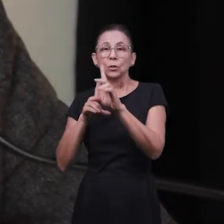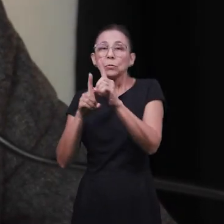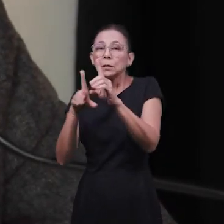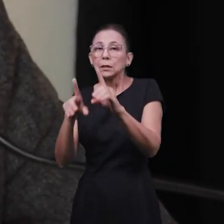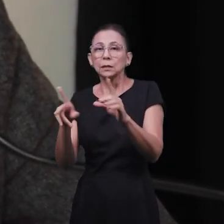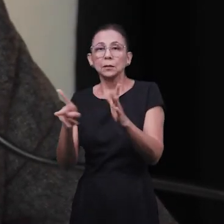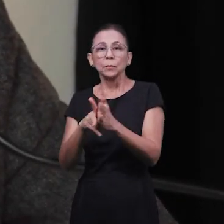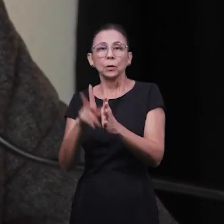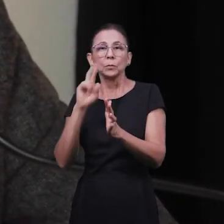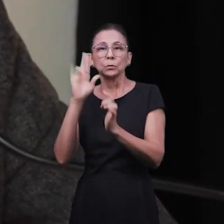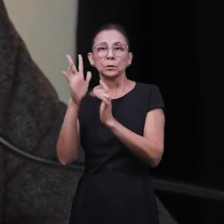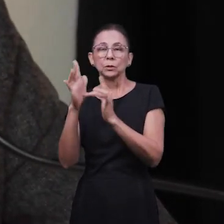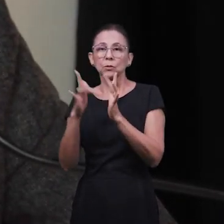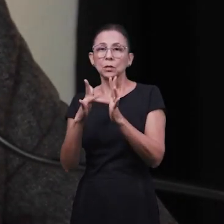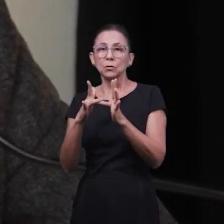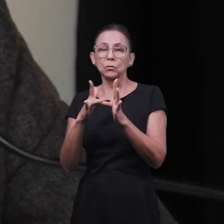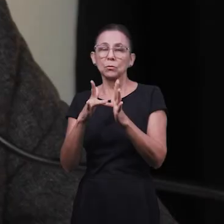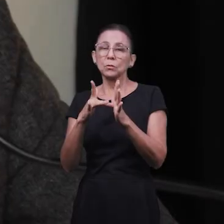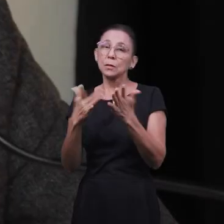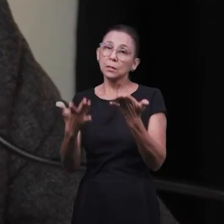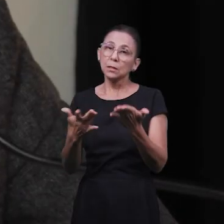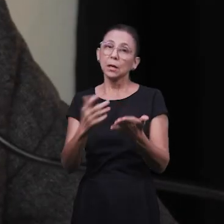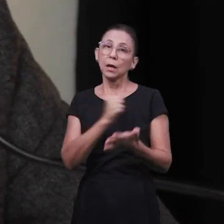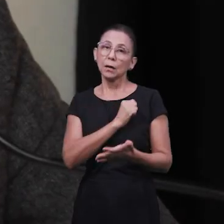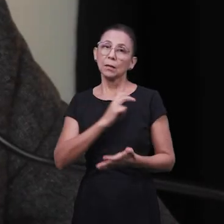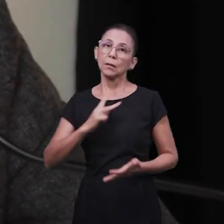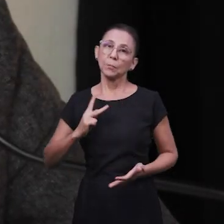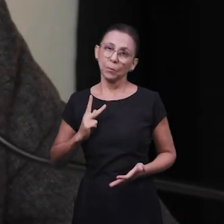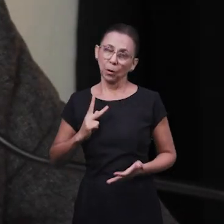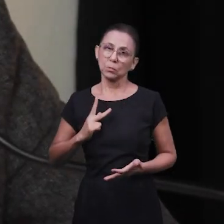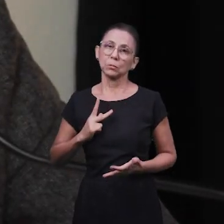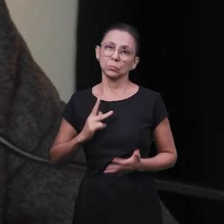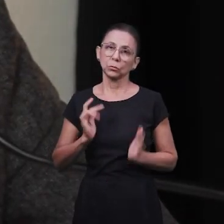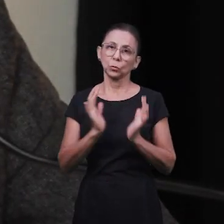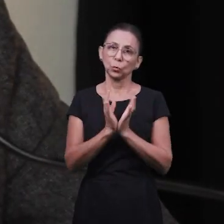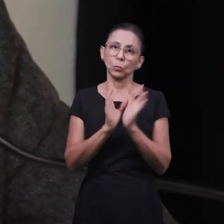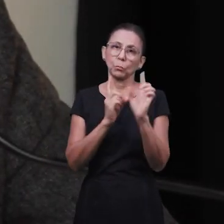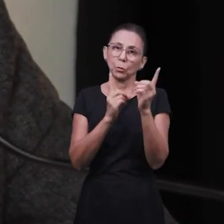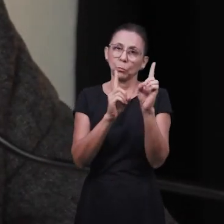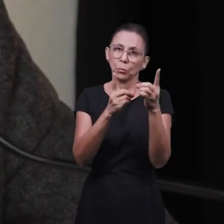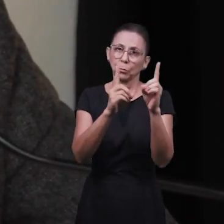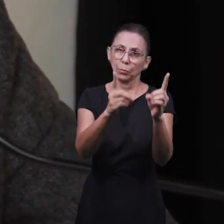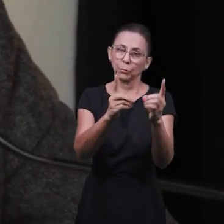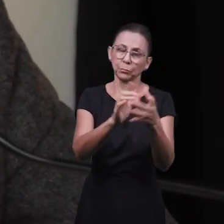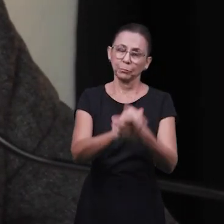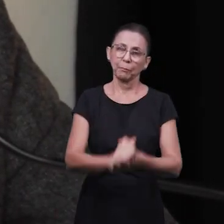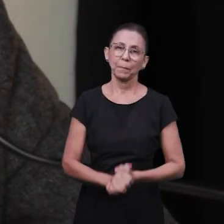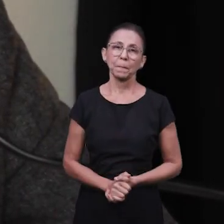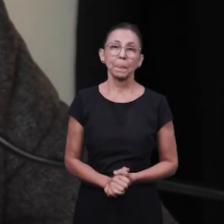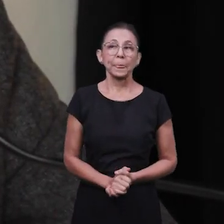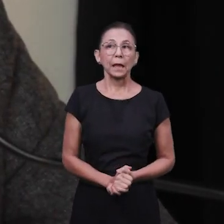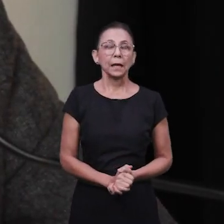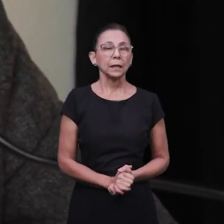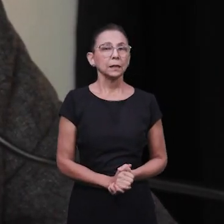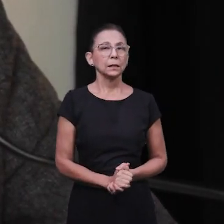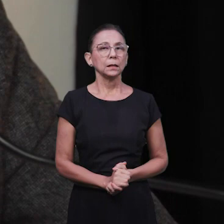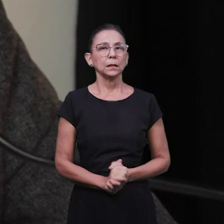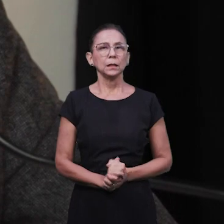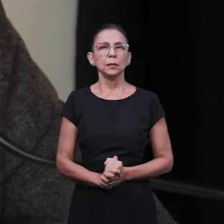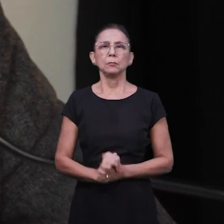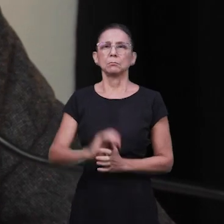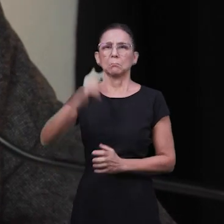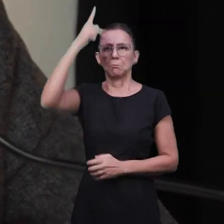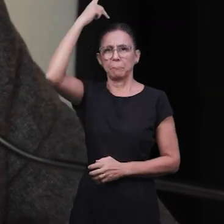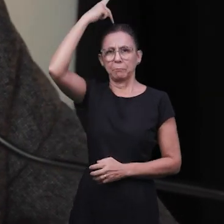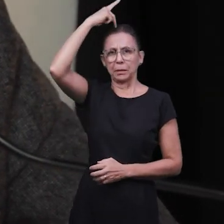do Senhor, que é a doutrina dos apóstolos, e desde o início, a partir de Pentecostes, eles tiveram uma intimidade muito grande com o